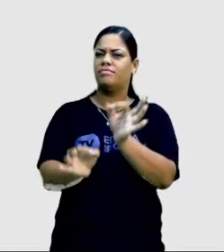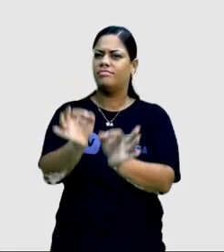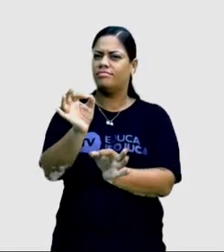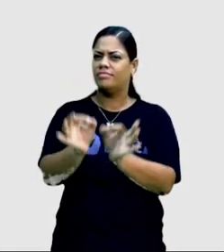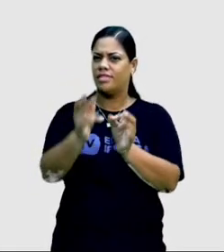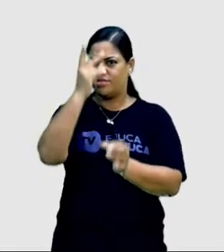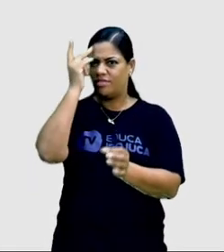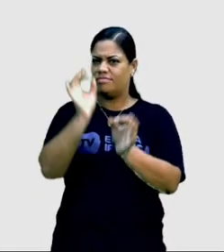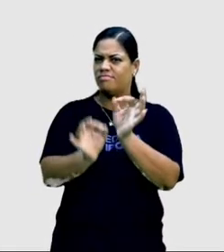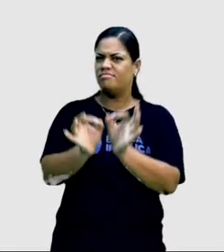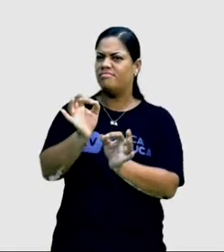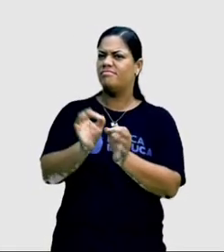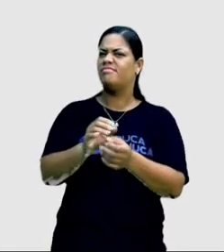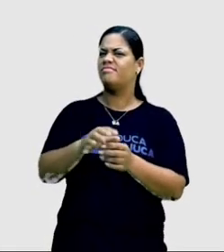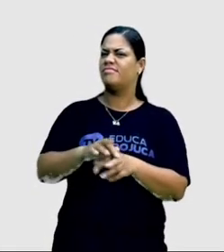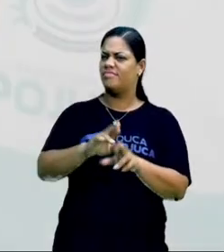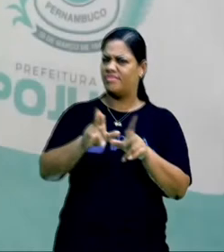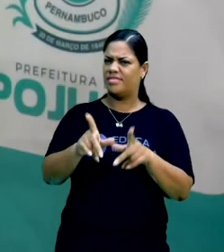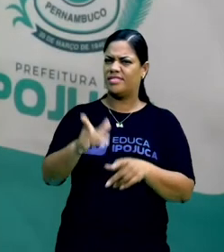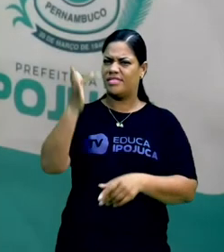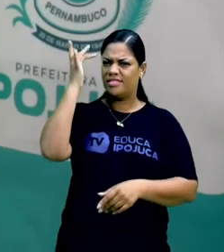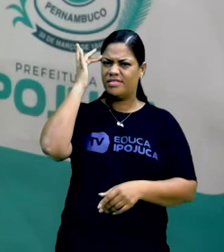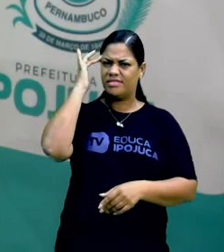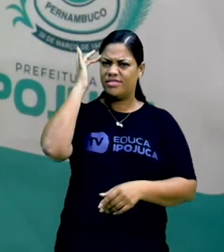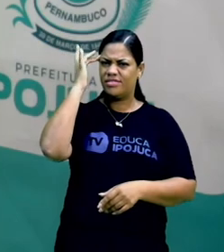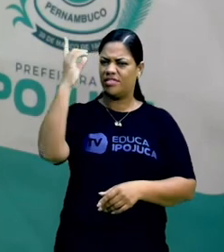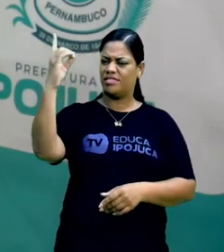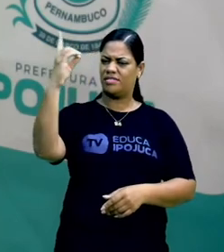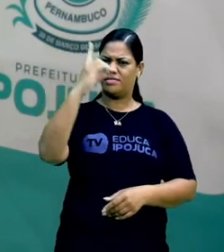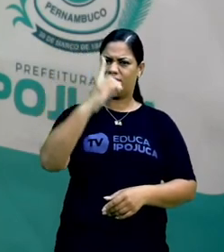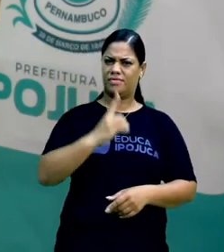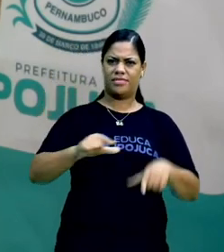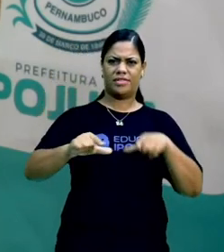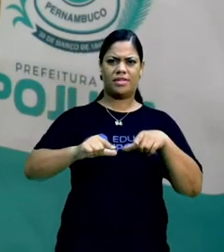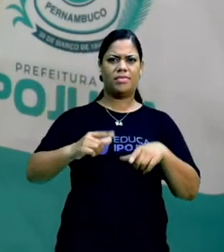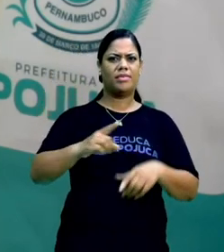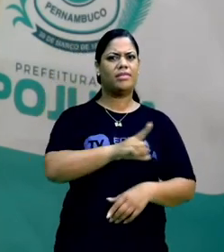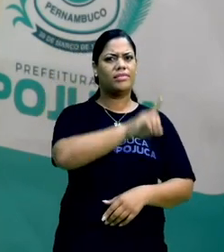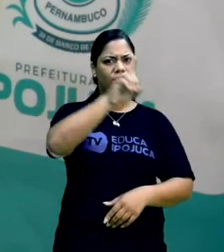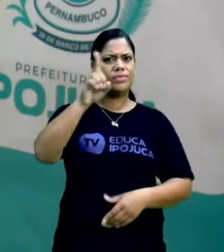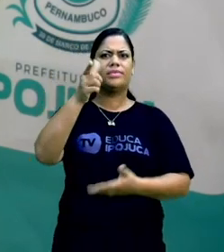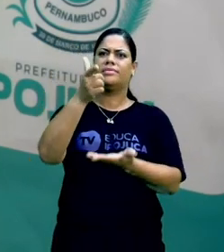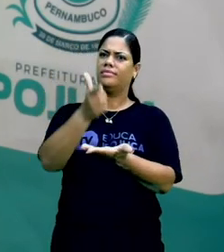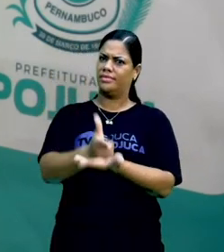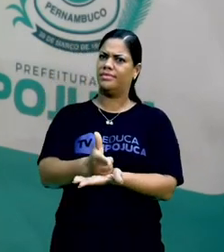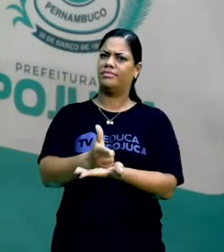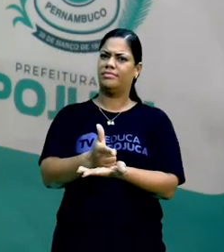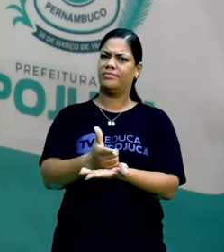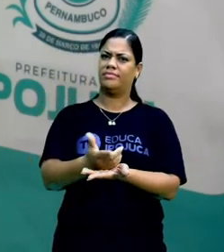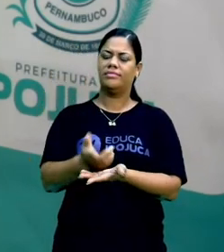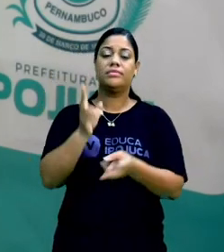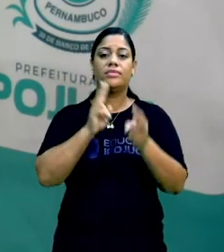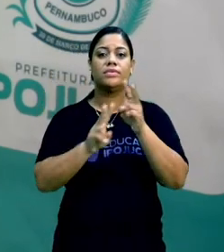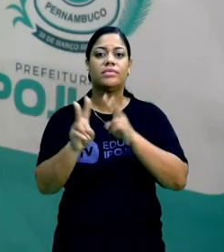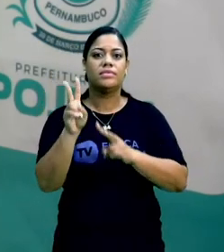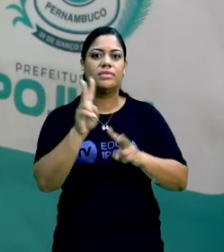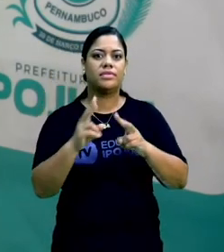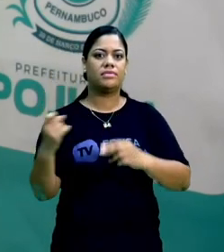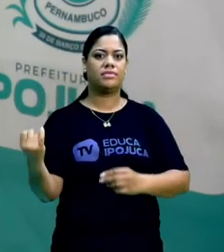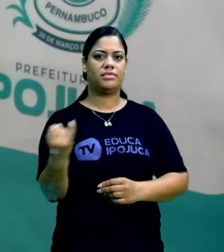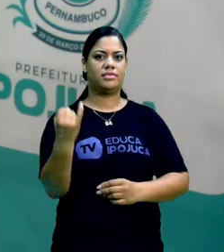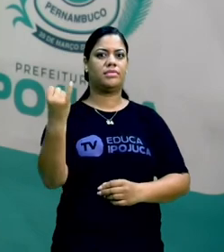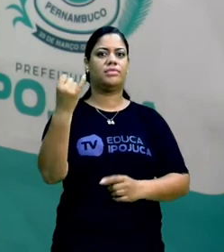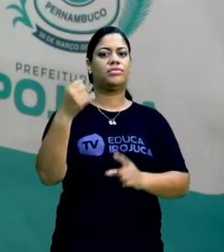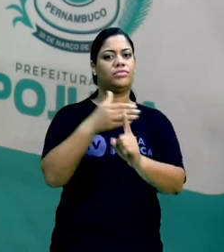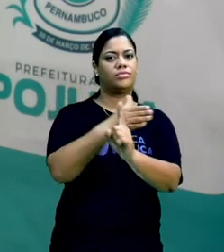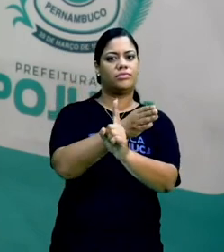julgando a pessoa. Muito estranho que ele não tenha vindo trabalhar justamente no dia do assalto. Então, observam aí a importância